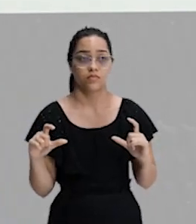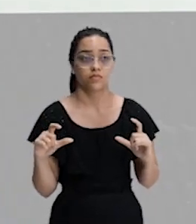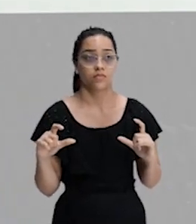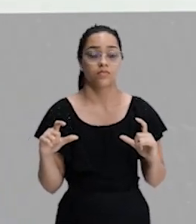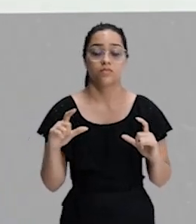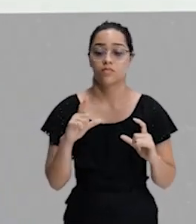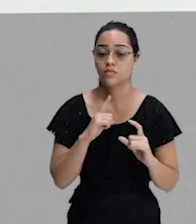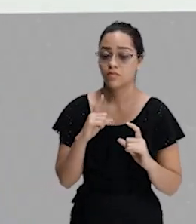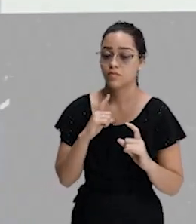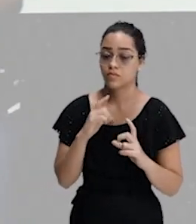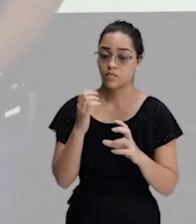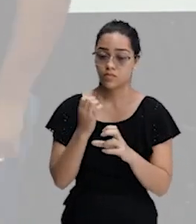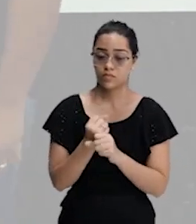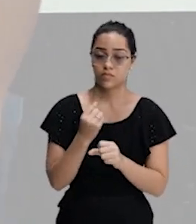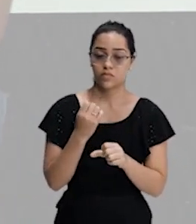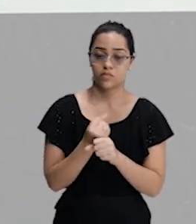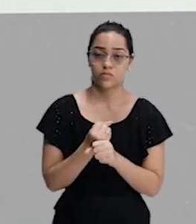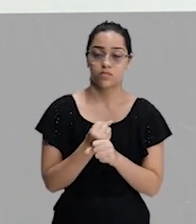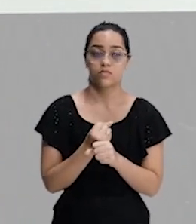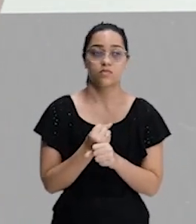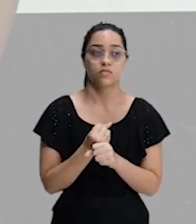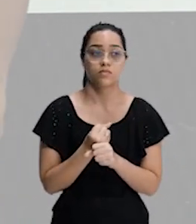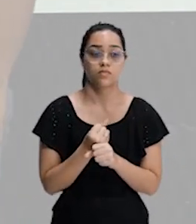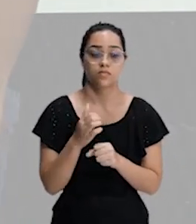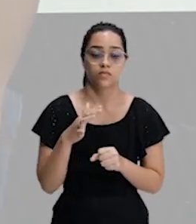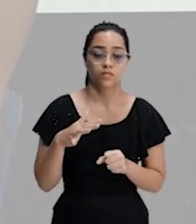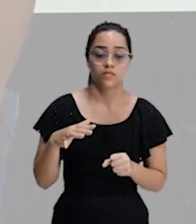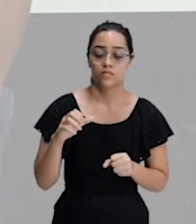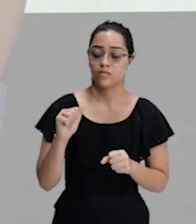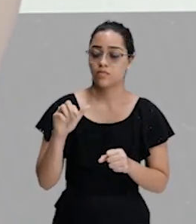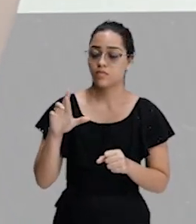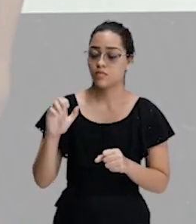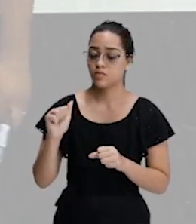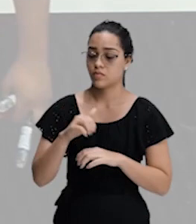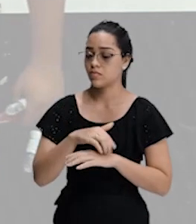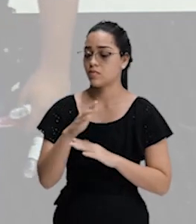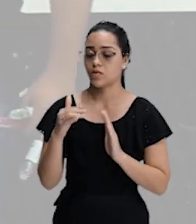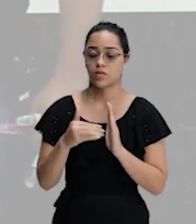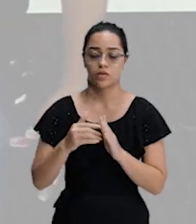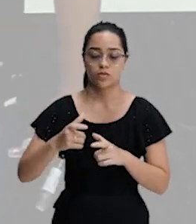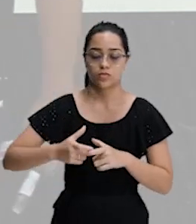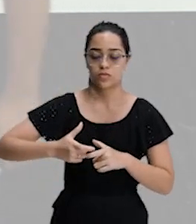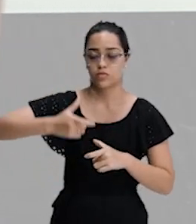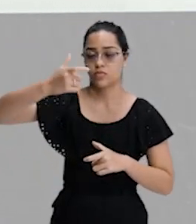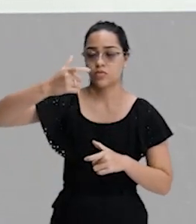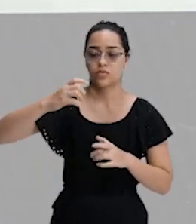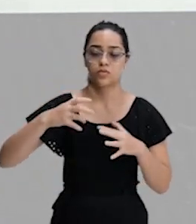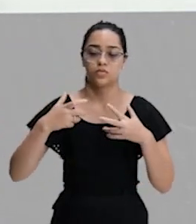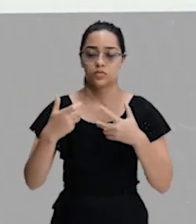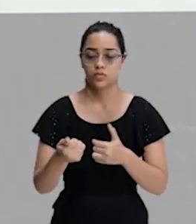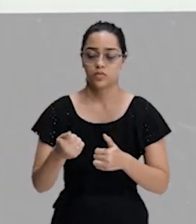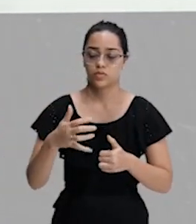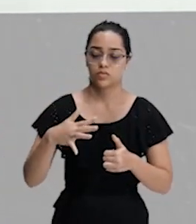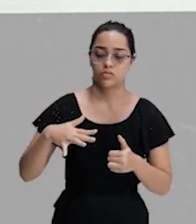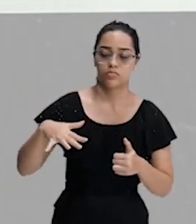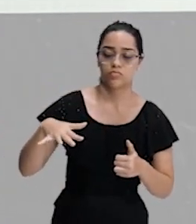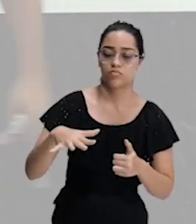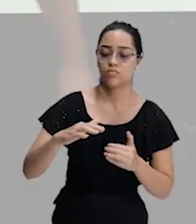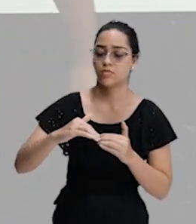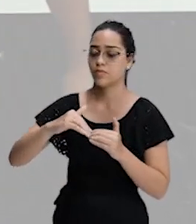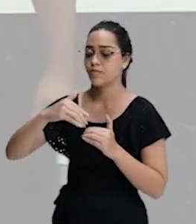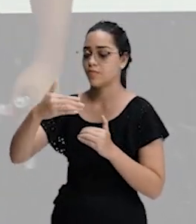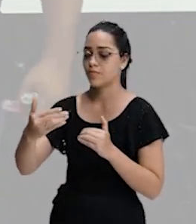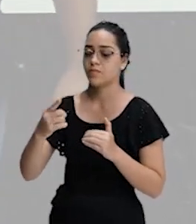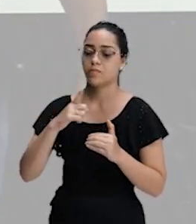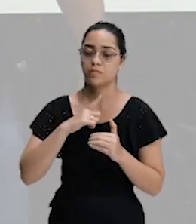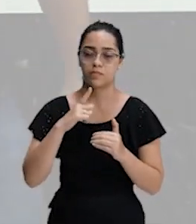que calcula a área total de um cilindro. Toda a parte externa, toda